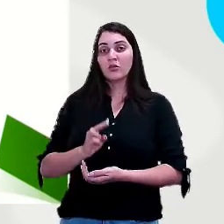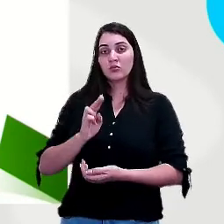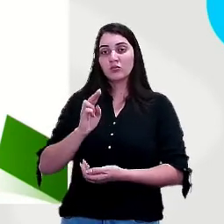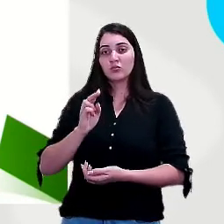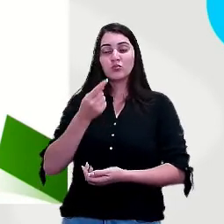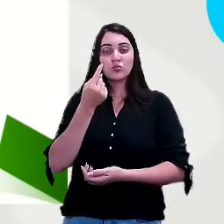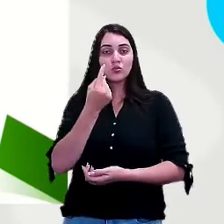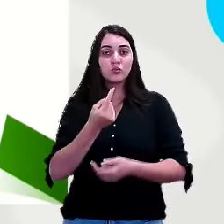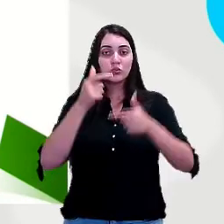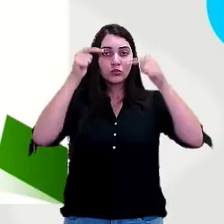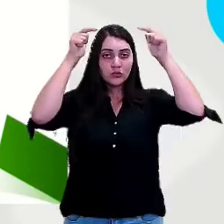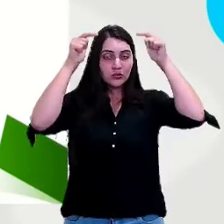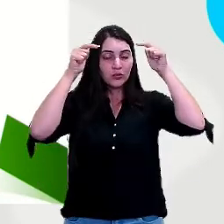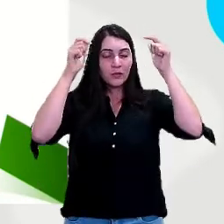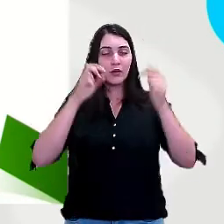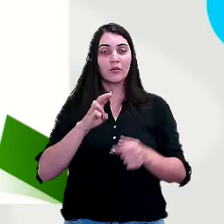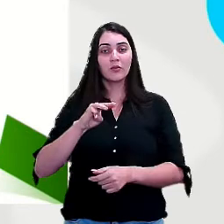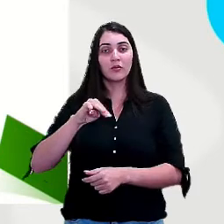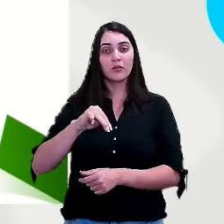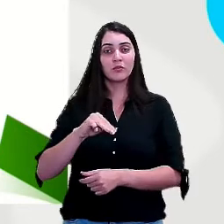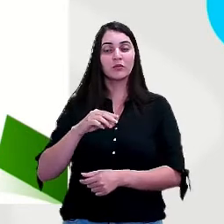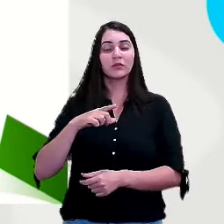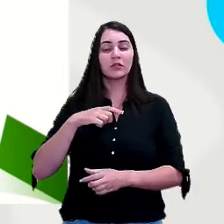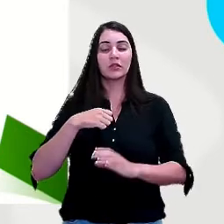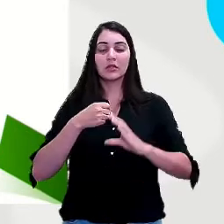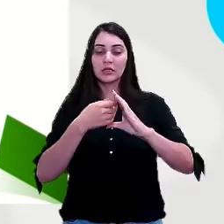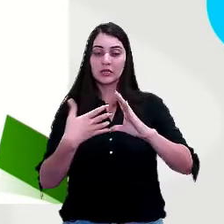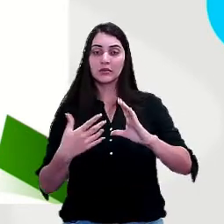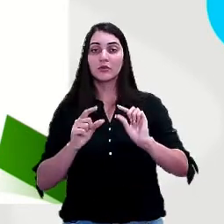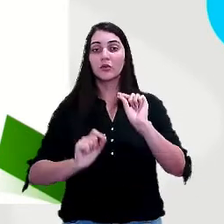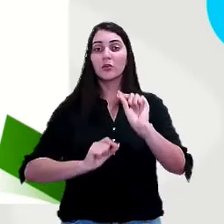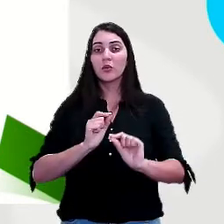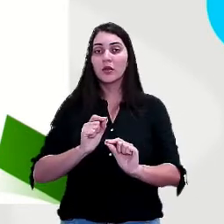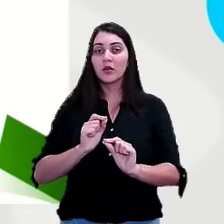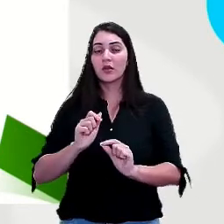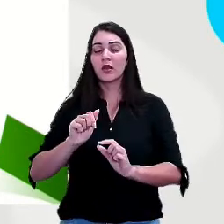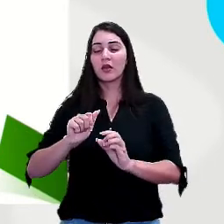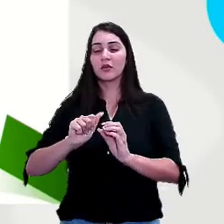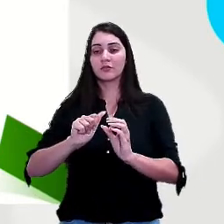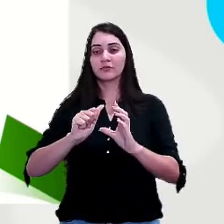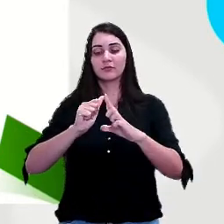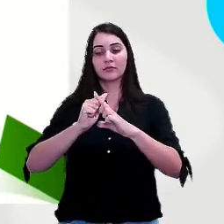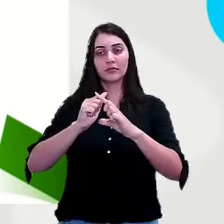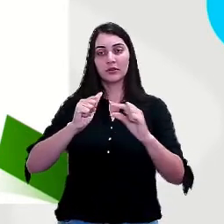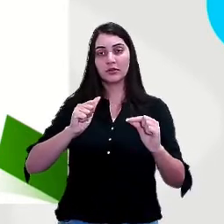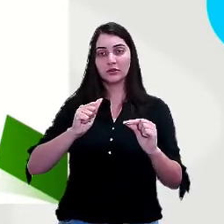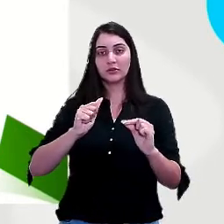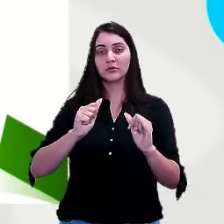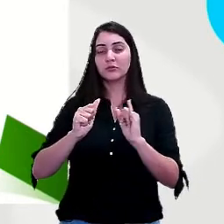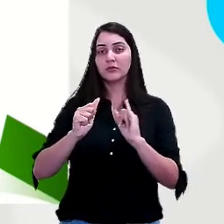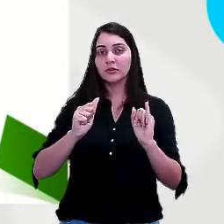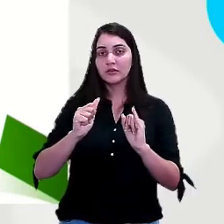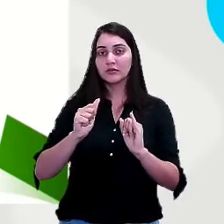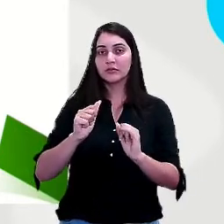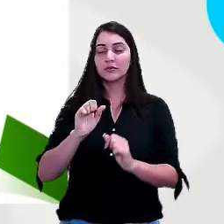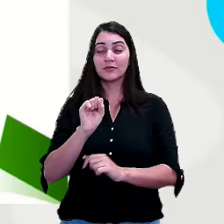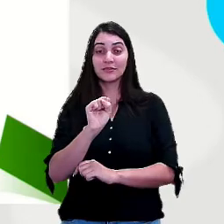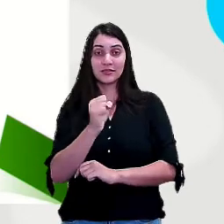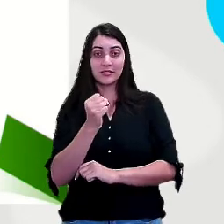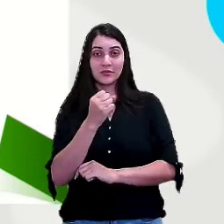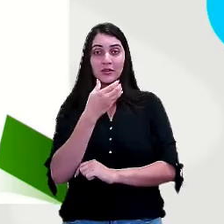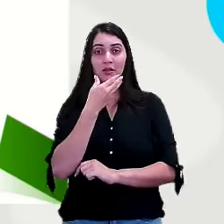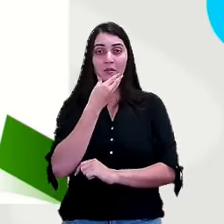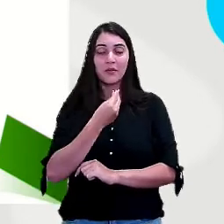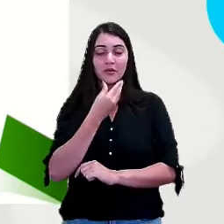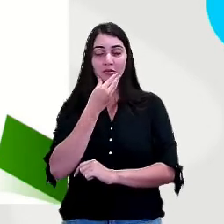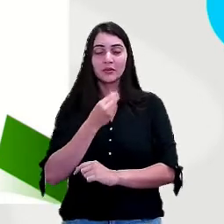O vem aí com uma classificação de artigo indefinido, singular, masculino.